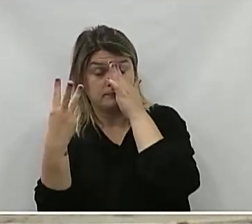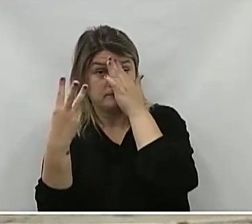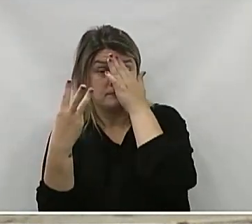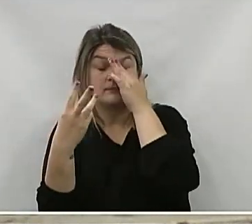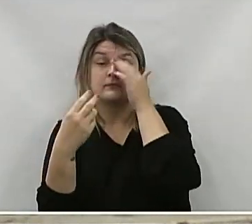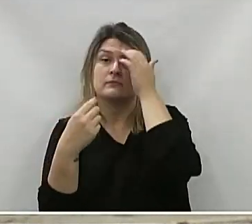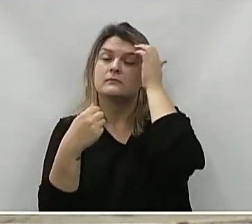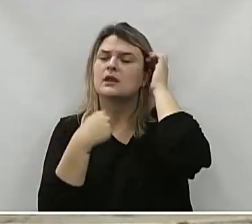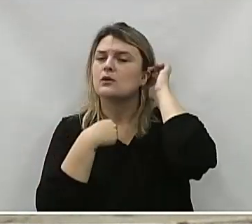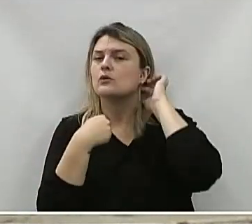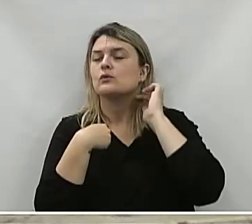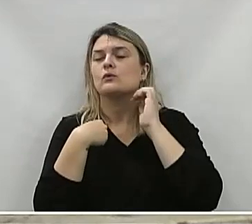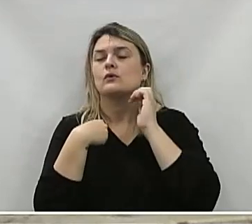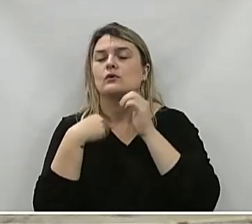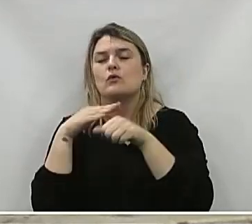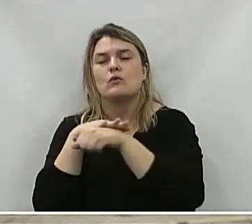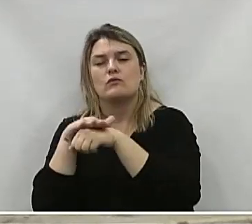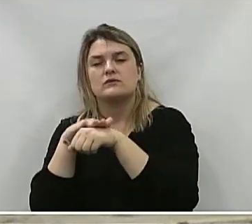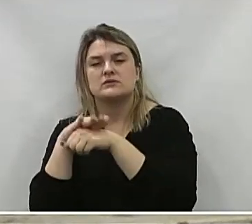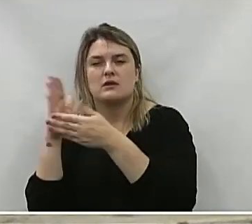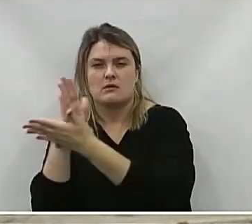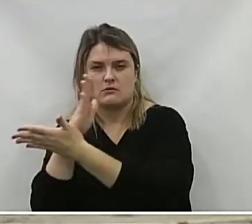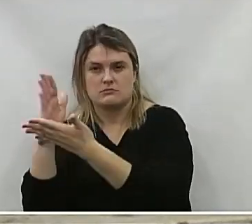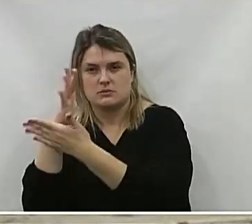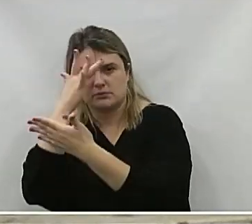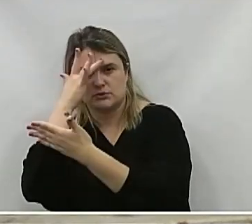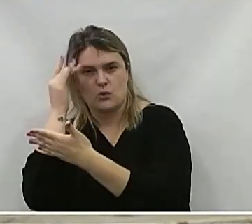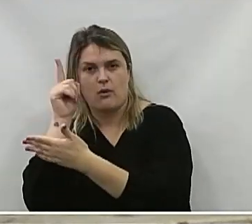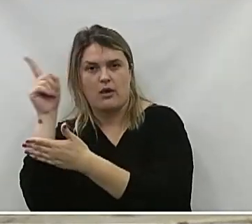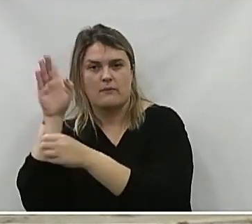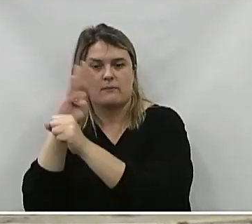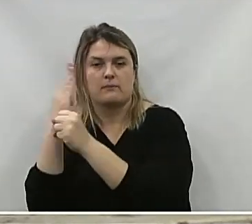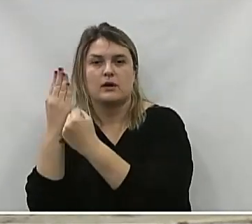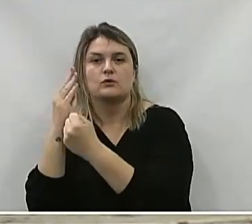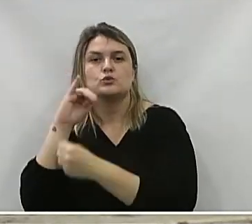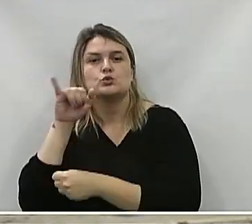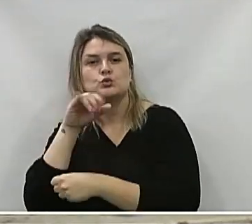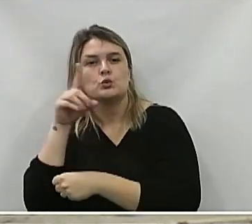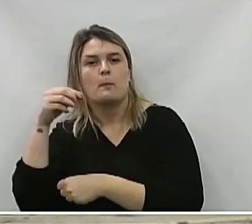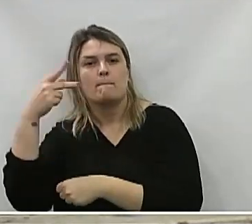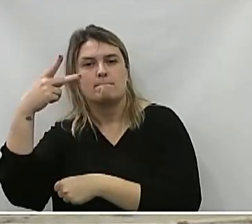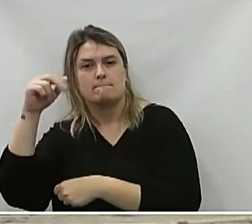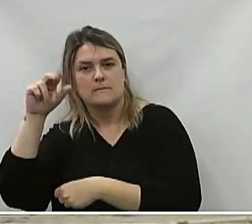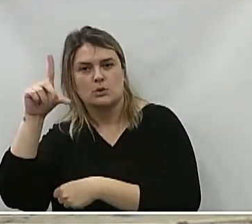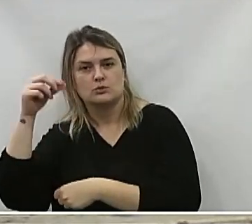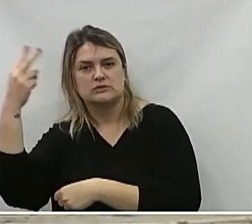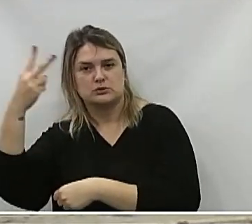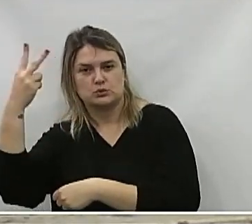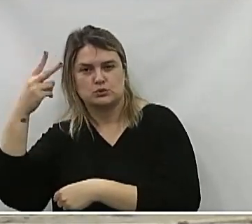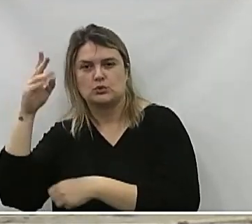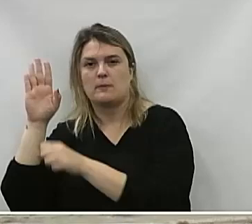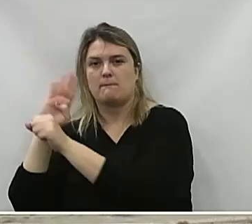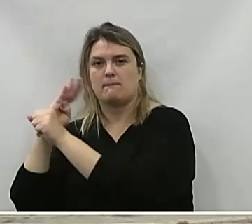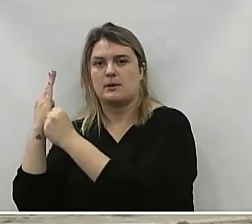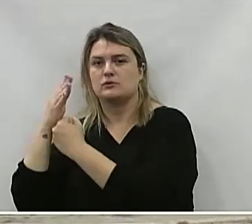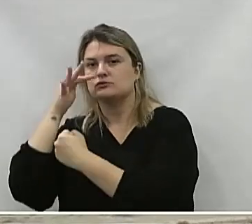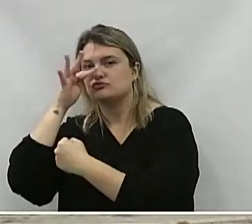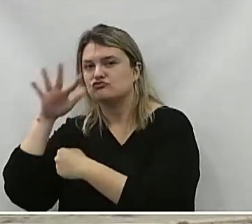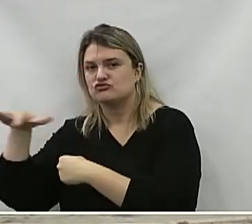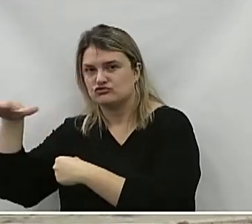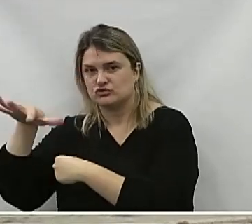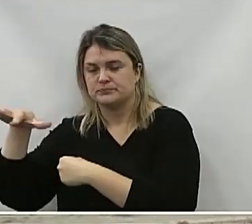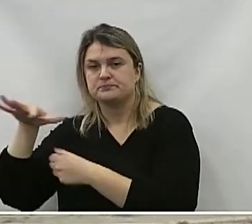173/2022 foi procurado por alguns moradores lá do bairro João Paulo I e do Jardim rozeira o qual